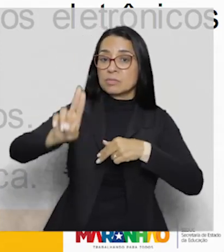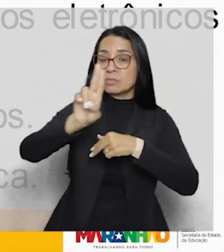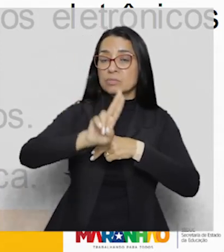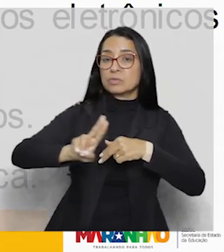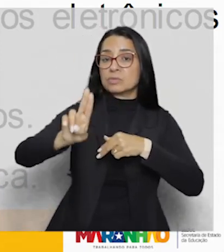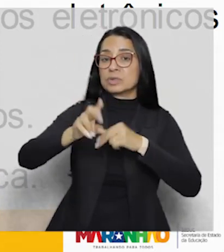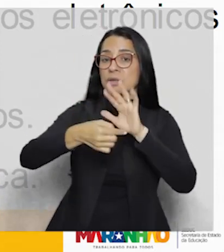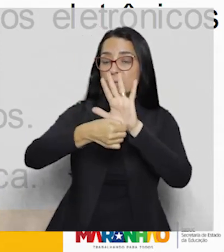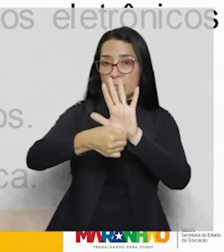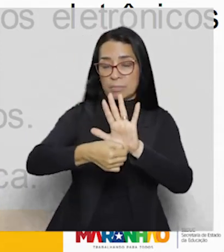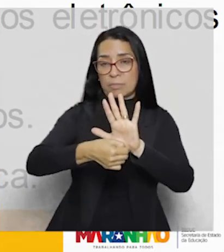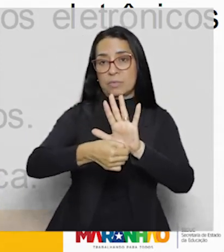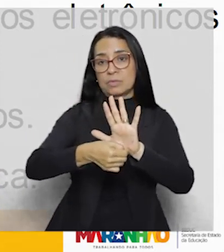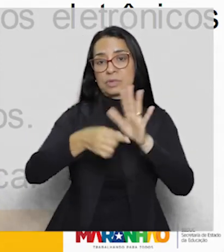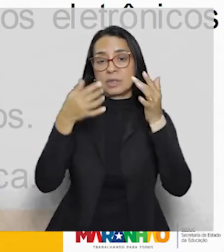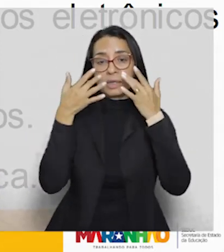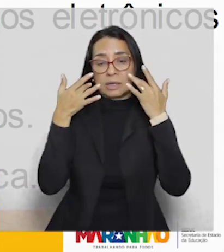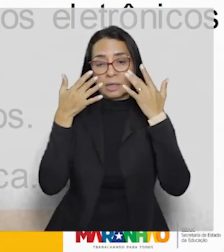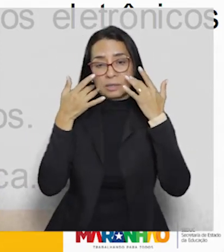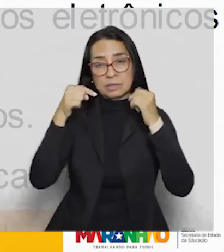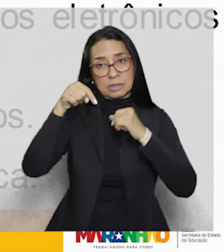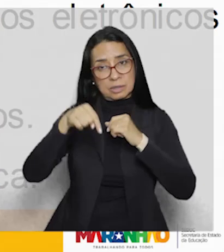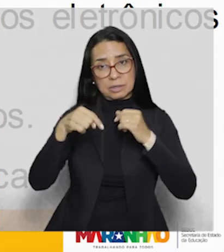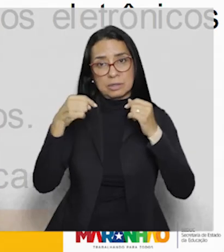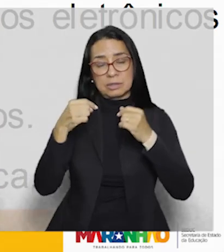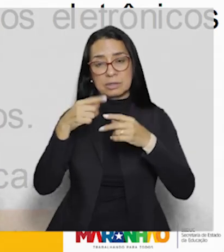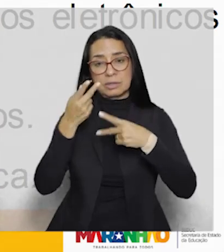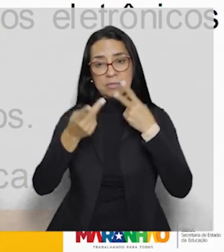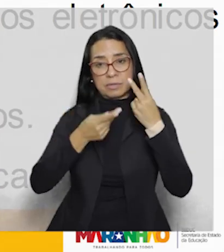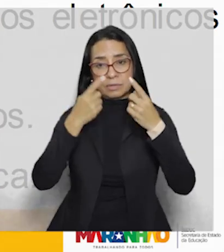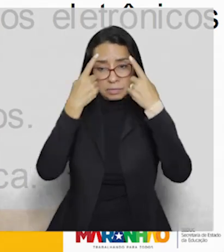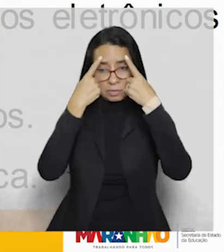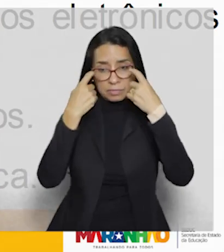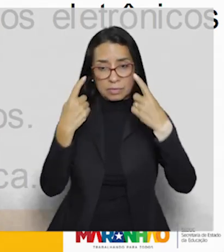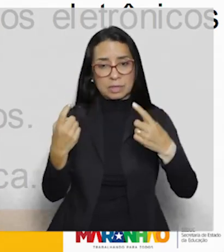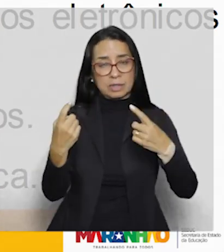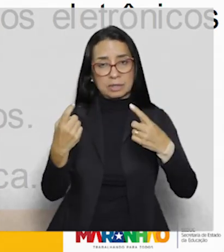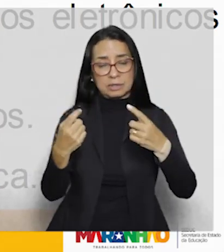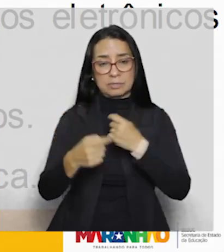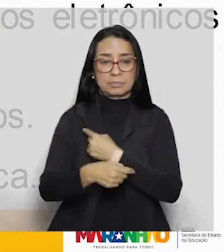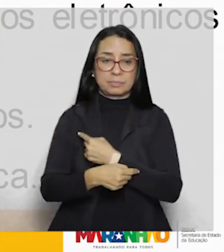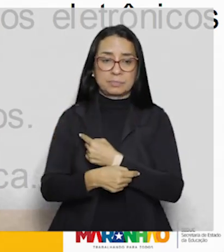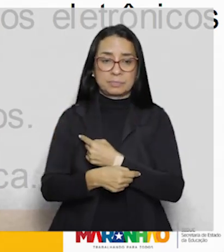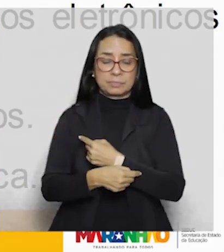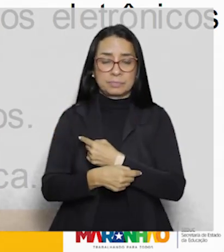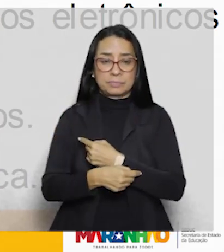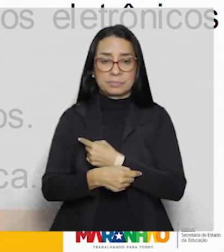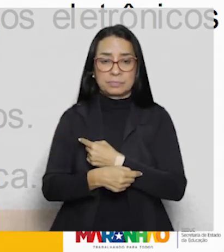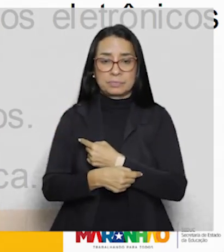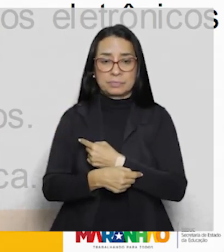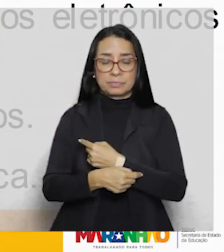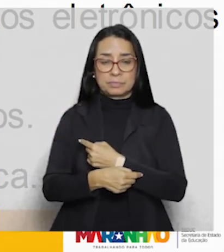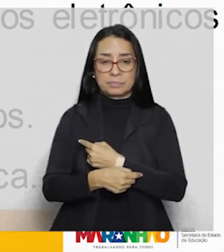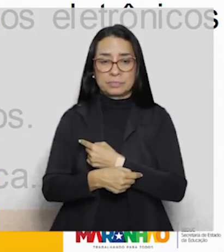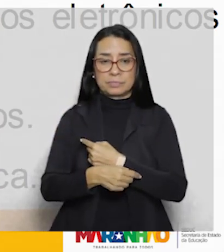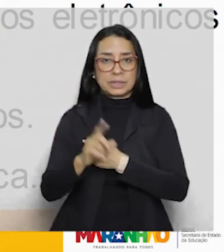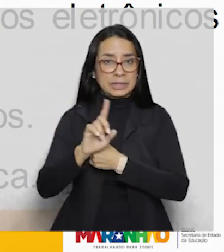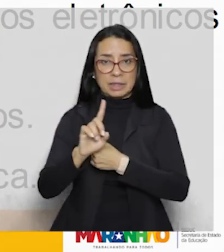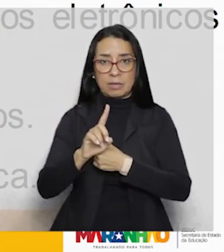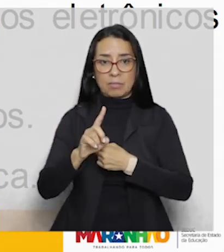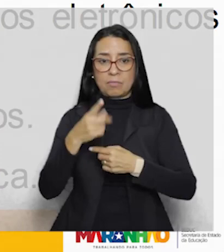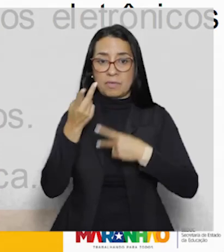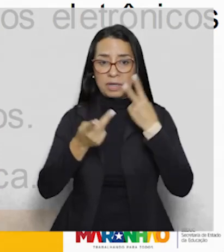há muito tempo, mas aqui ele não está falando da violência, sim das consequências da violência. Ao caráter efêmero de uma instalação artística. Não